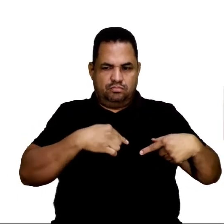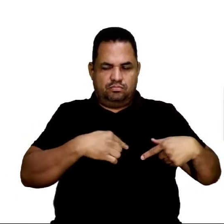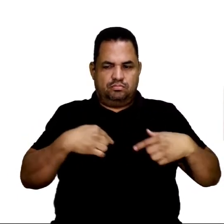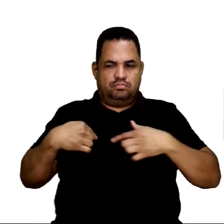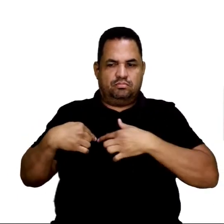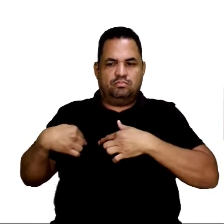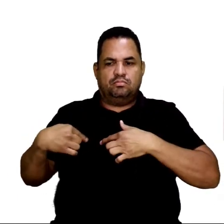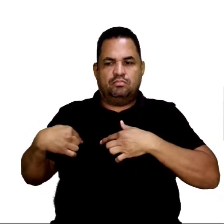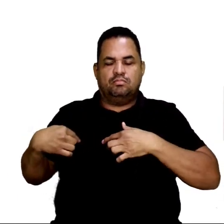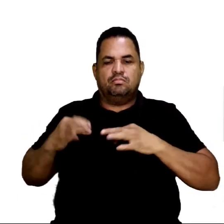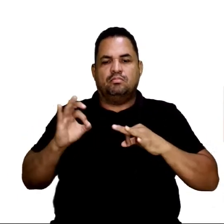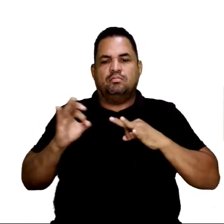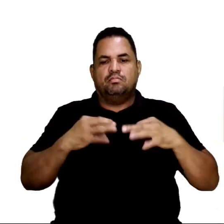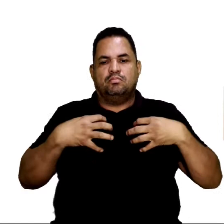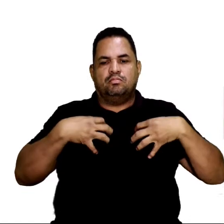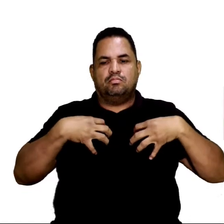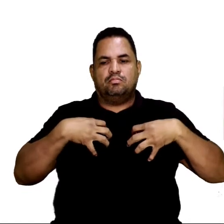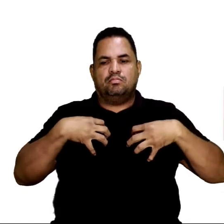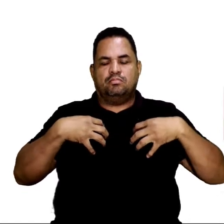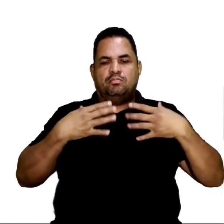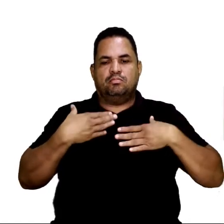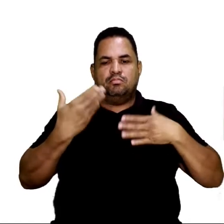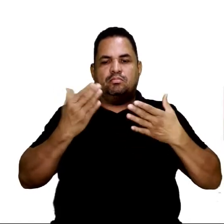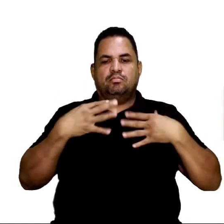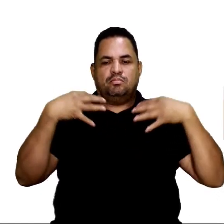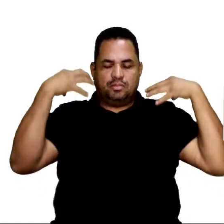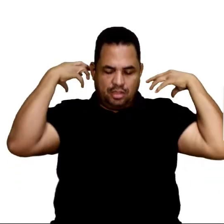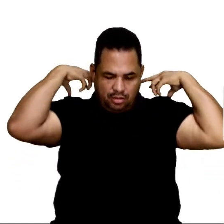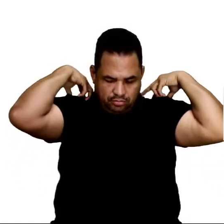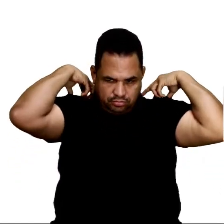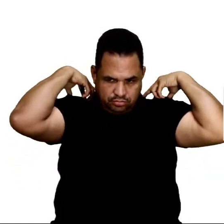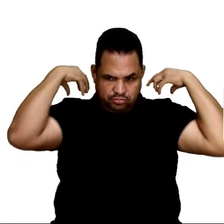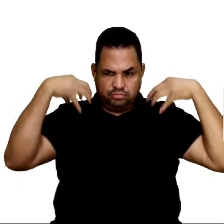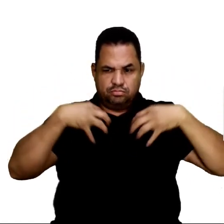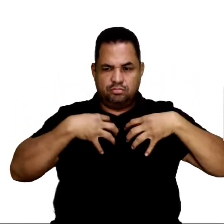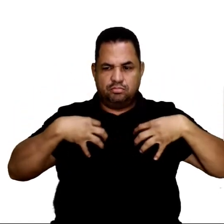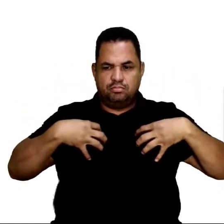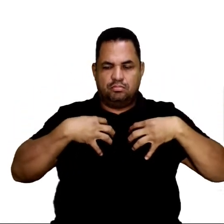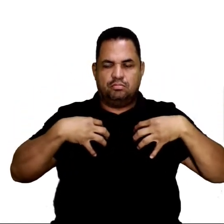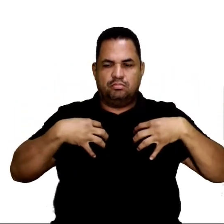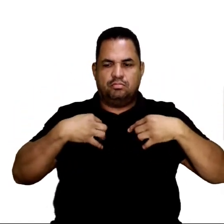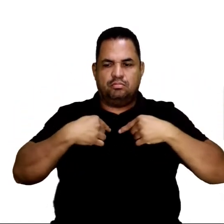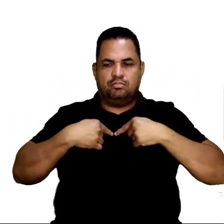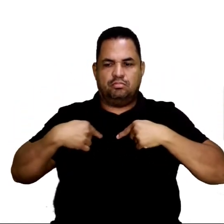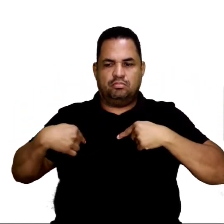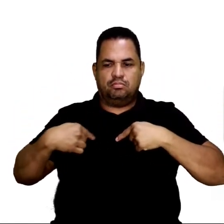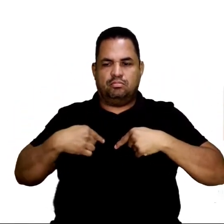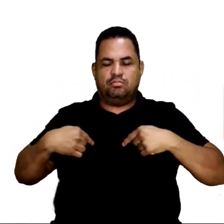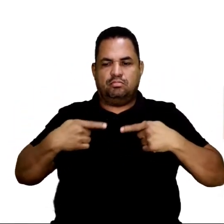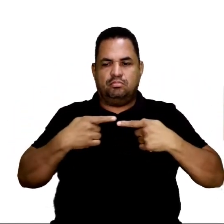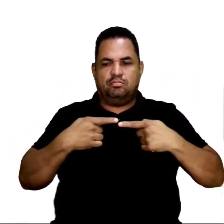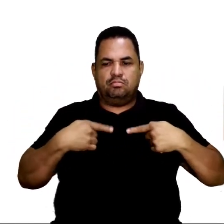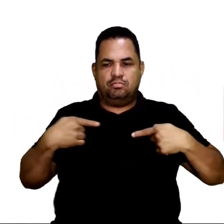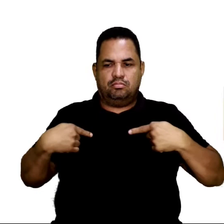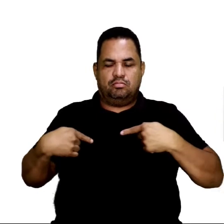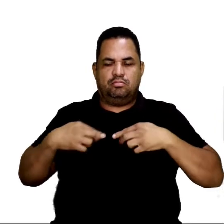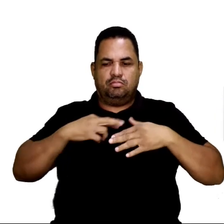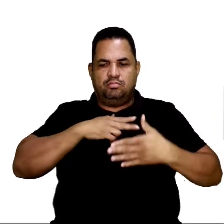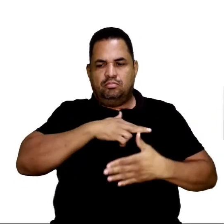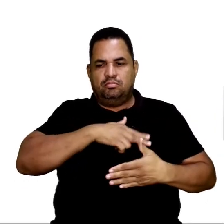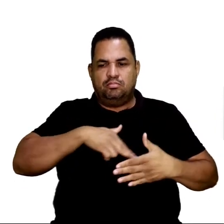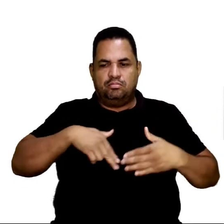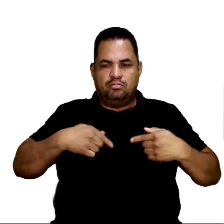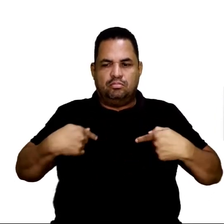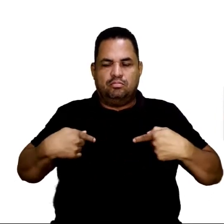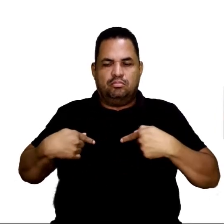bronquíolos, eles fazem parte do componente lá dos pulmões, né? São nos bronquíolos que você vai ter ali